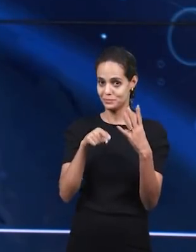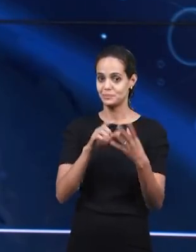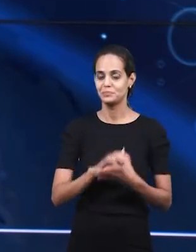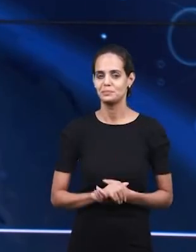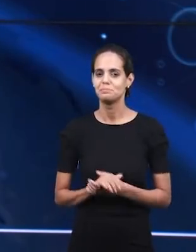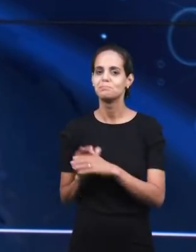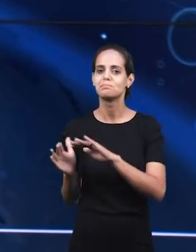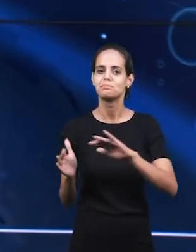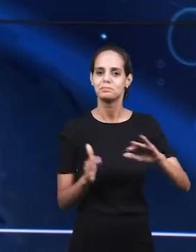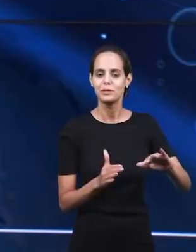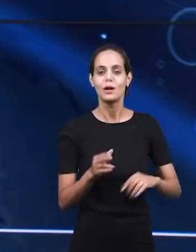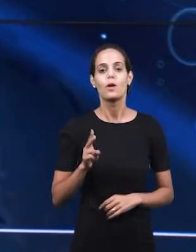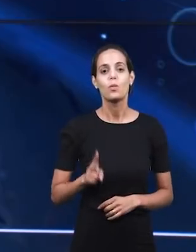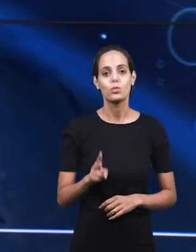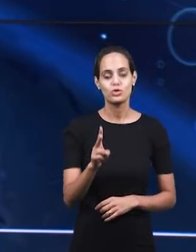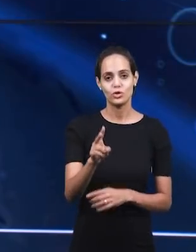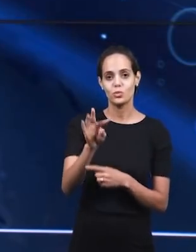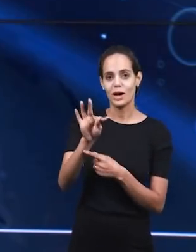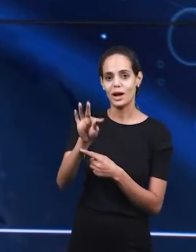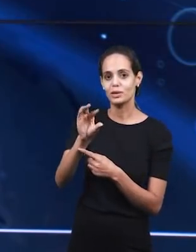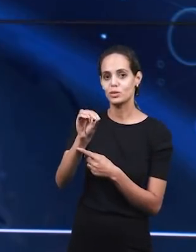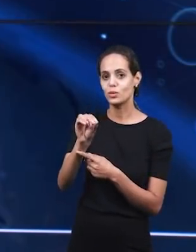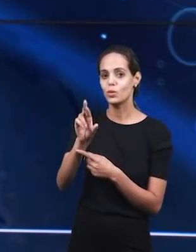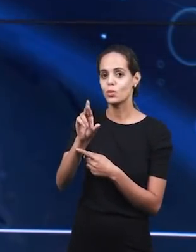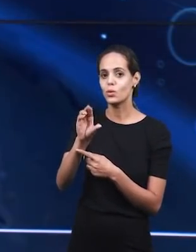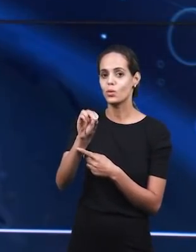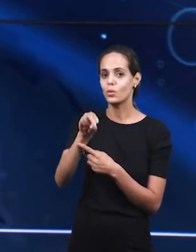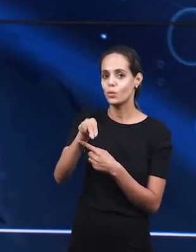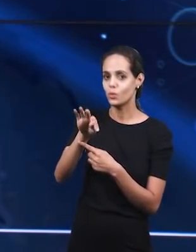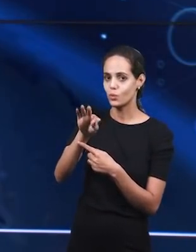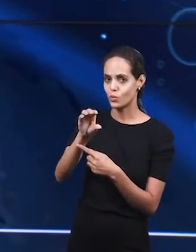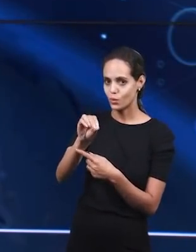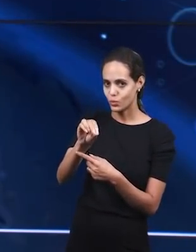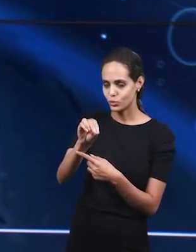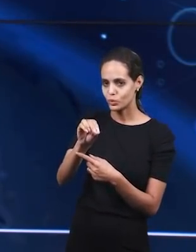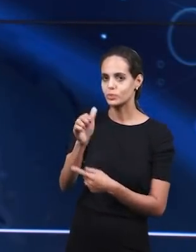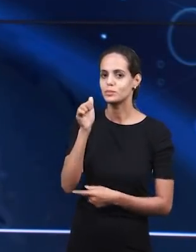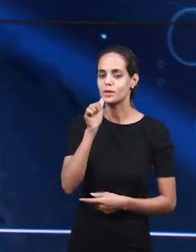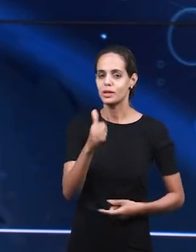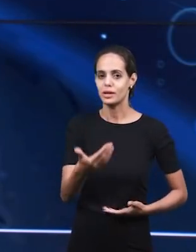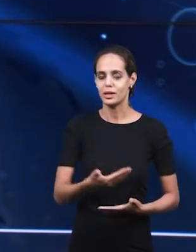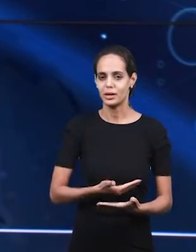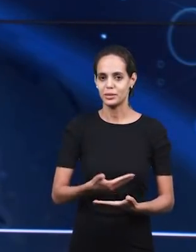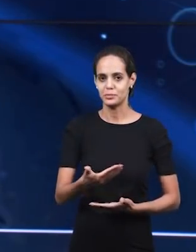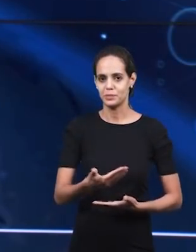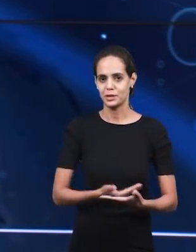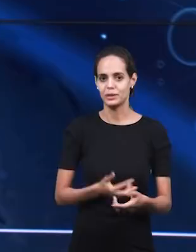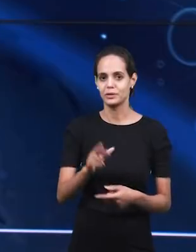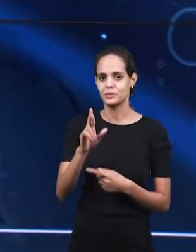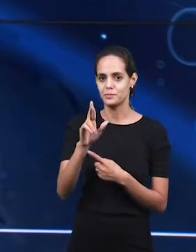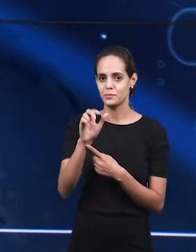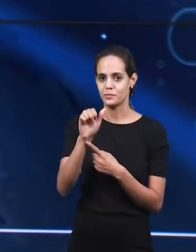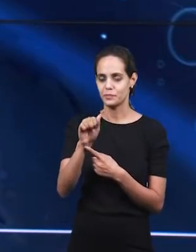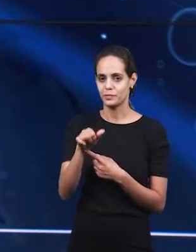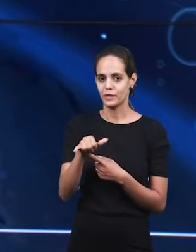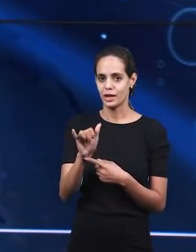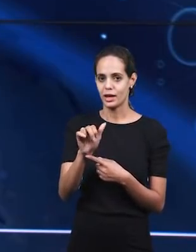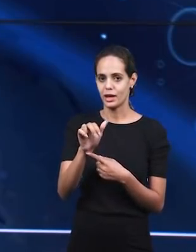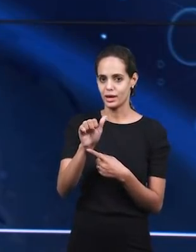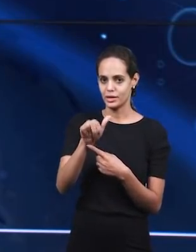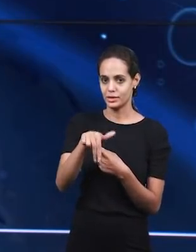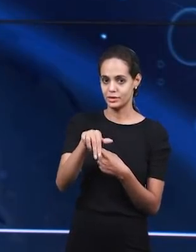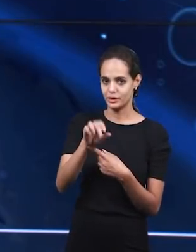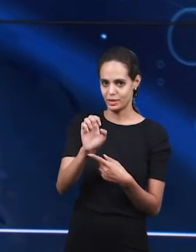outro testemunho, agora de uma irmã. A irmã Rayane Malaquias Amaral Machado. A irmã vai falar em